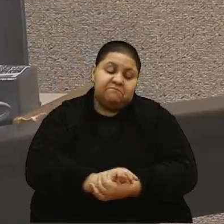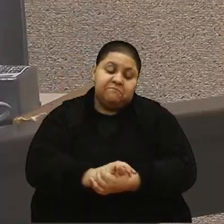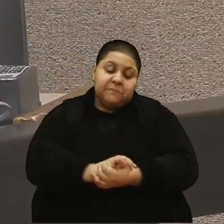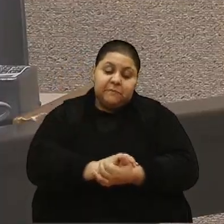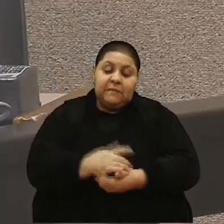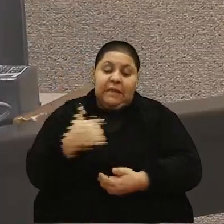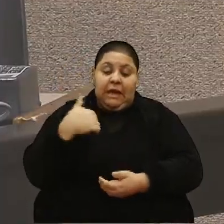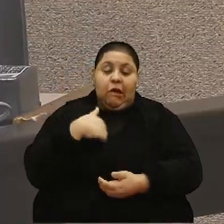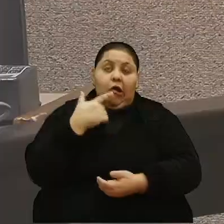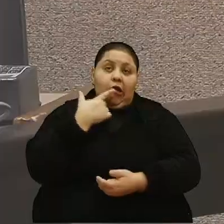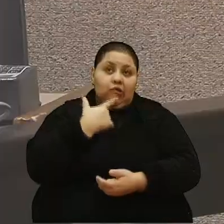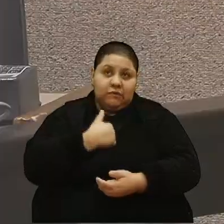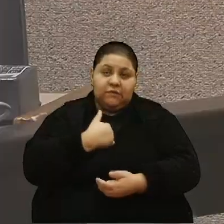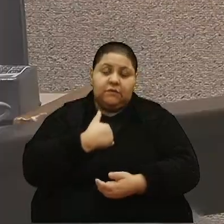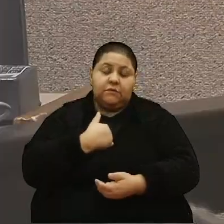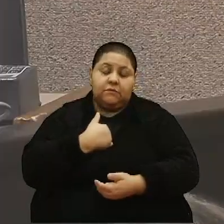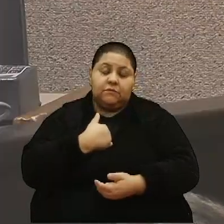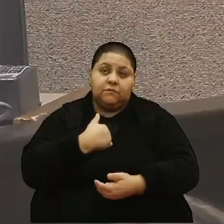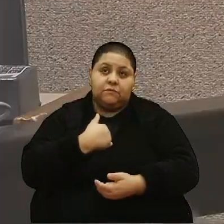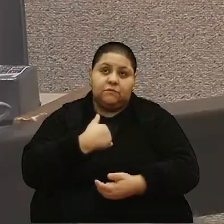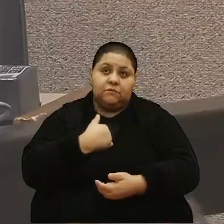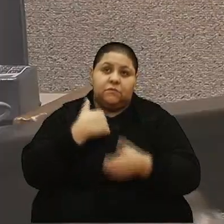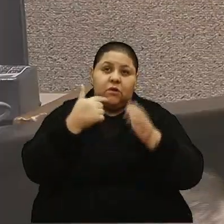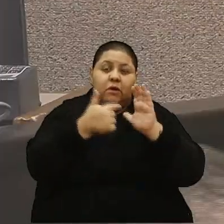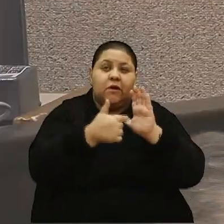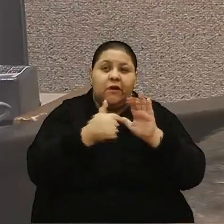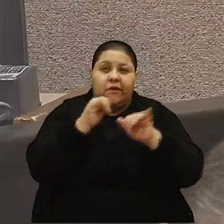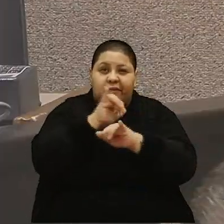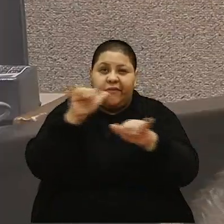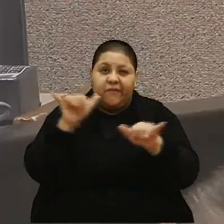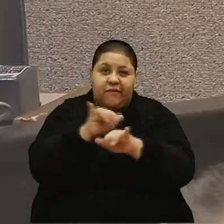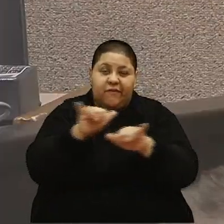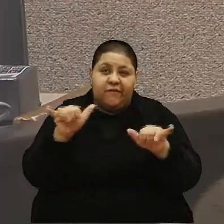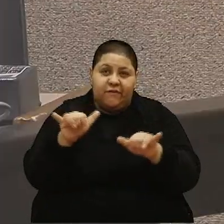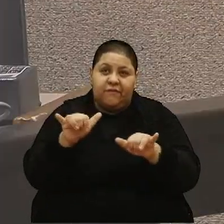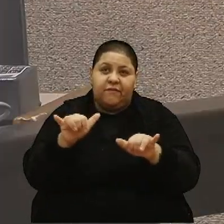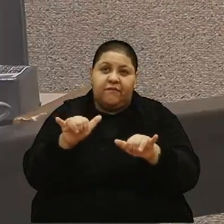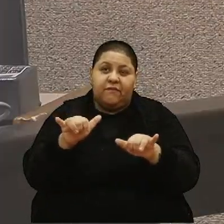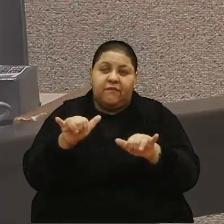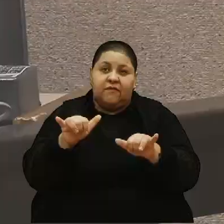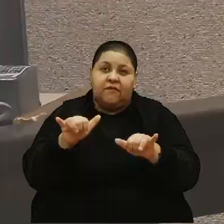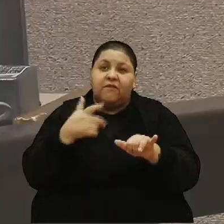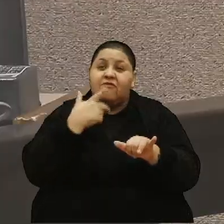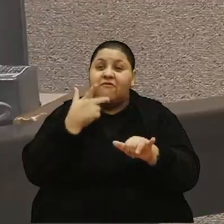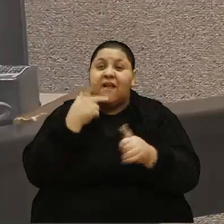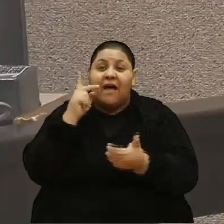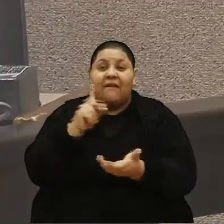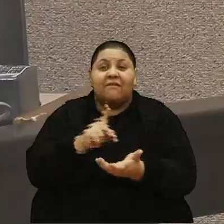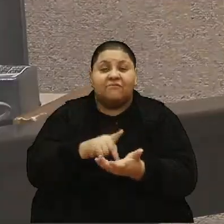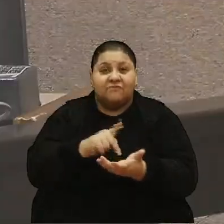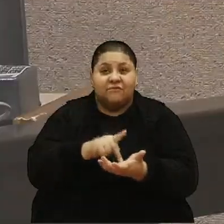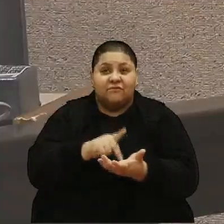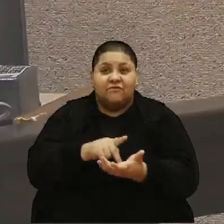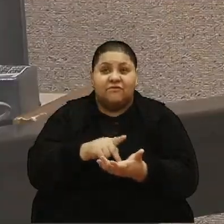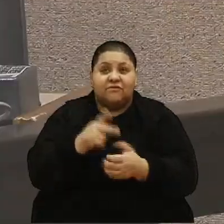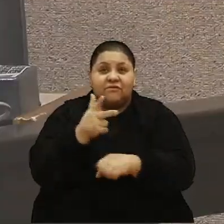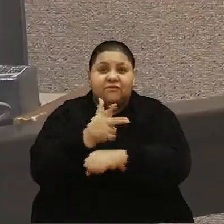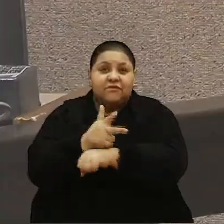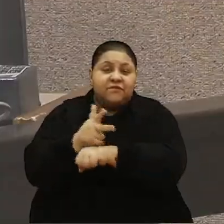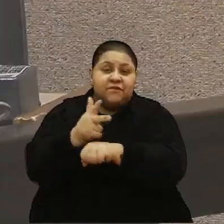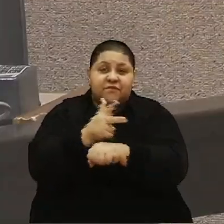Eu gostaria só de passar uma situação, vou voltar aí, restabelecer a verdade sobre um vídeo que a